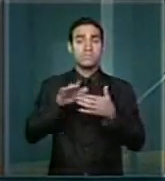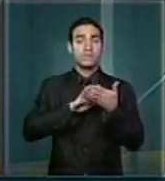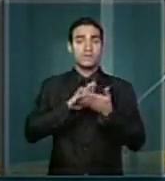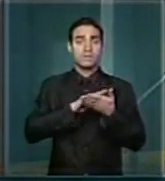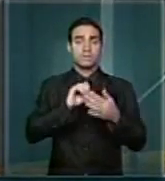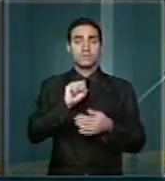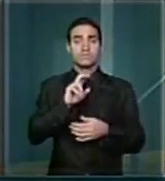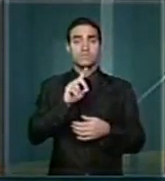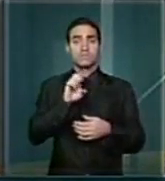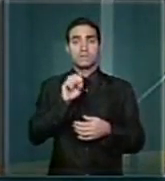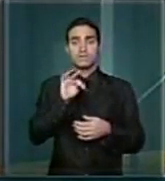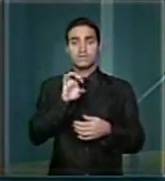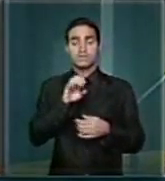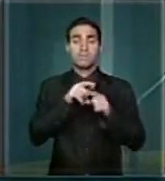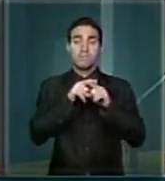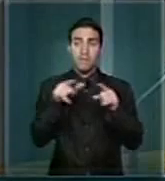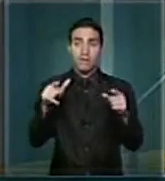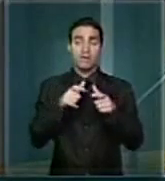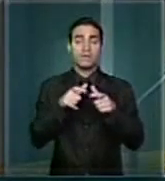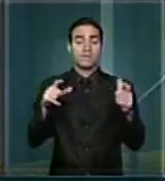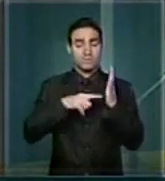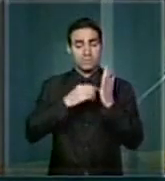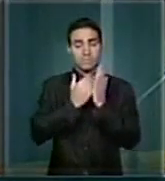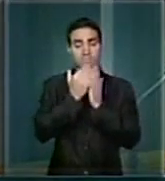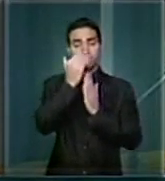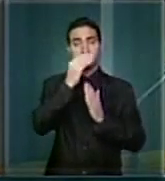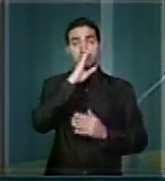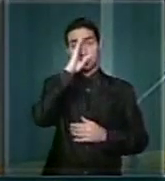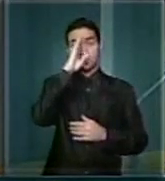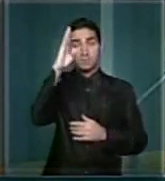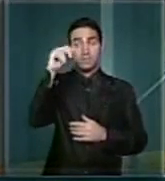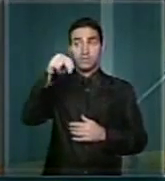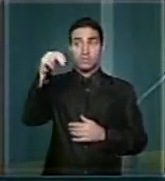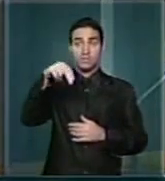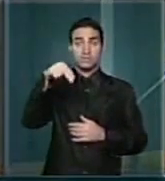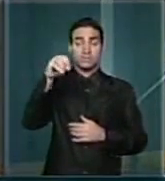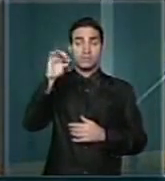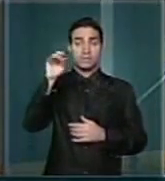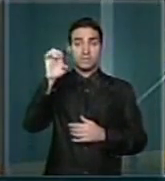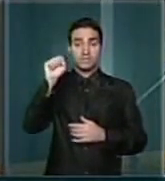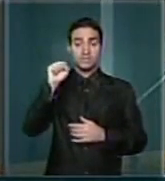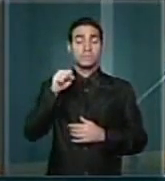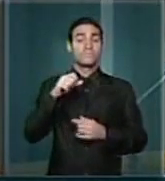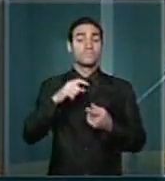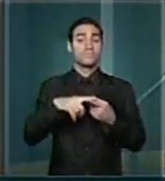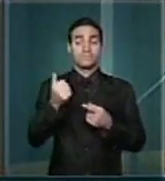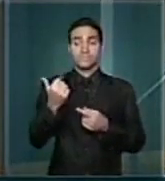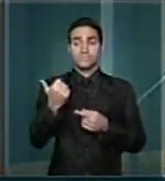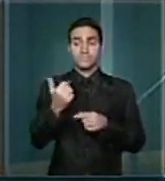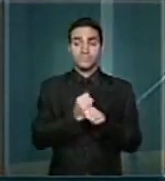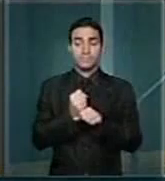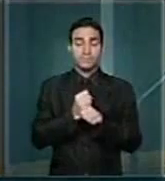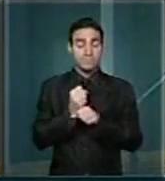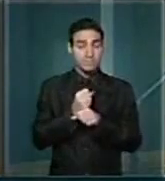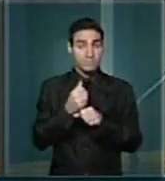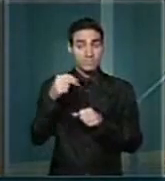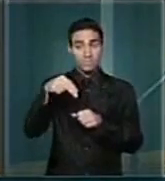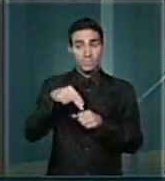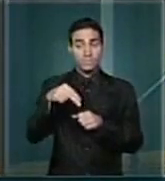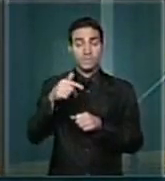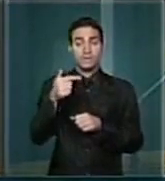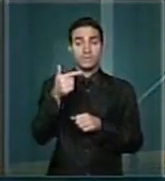a tendência de alta se mantém principalmente no norte e nordeste. Há 12 anos, a quantidade de novos registros de AIDS no norte foi